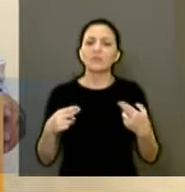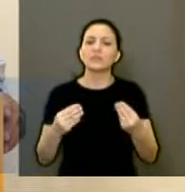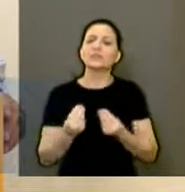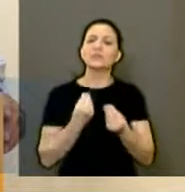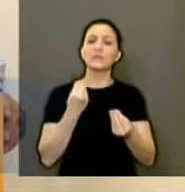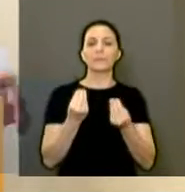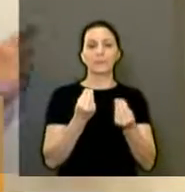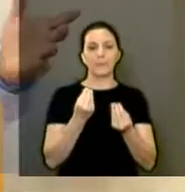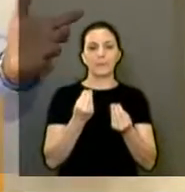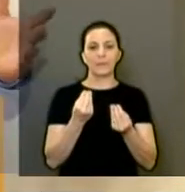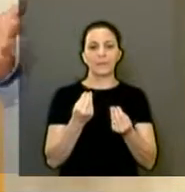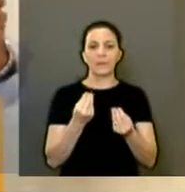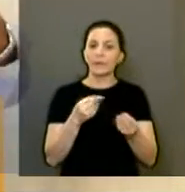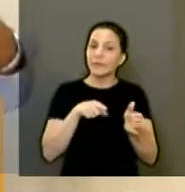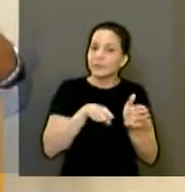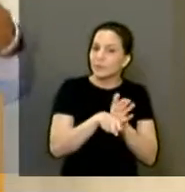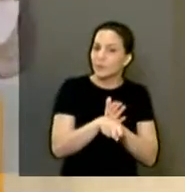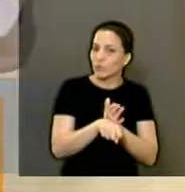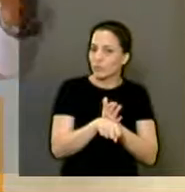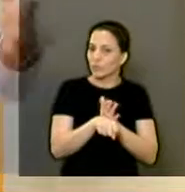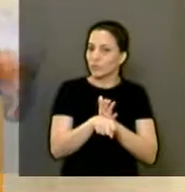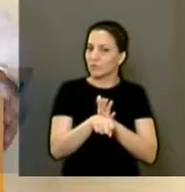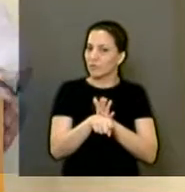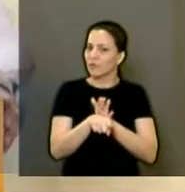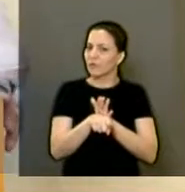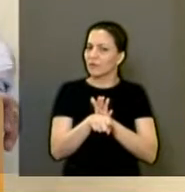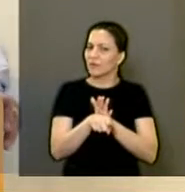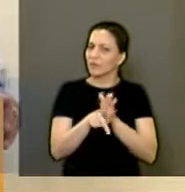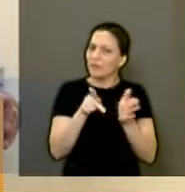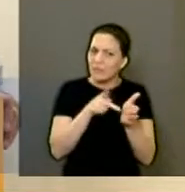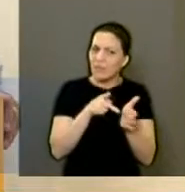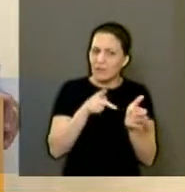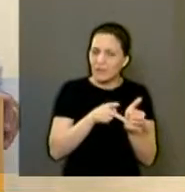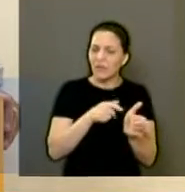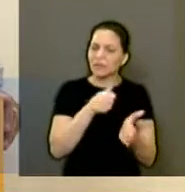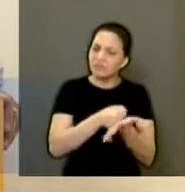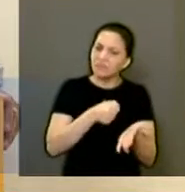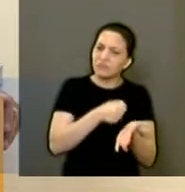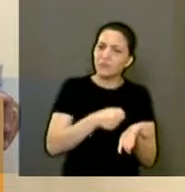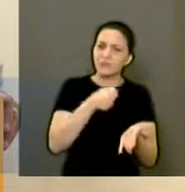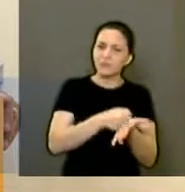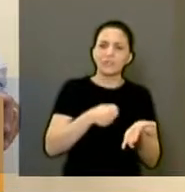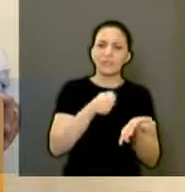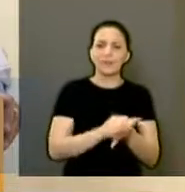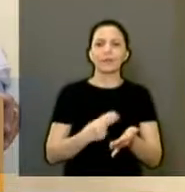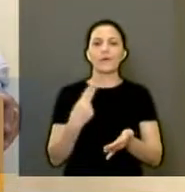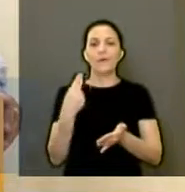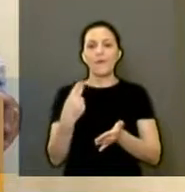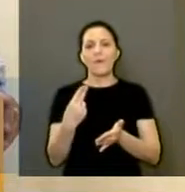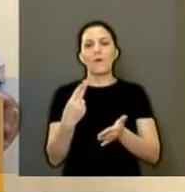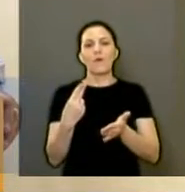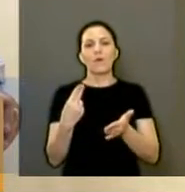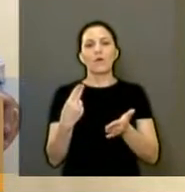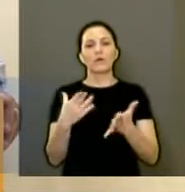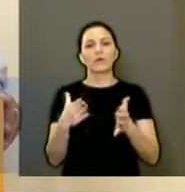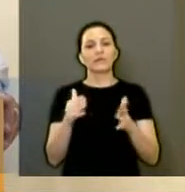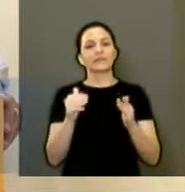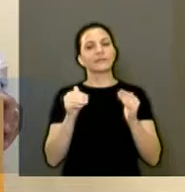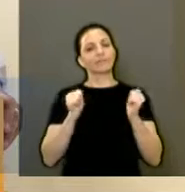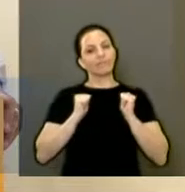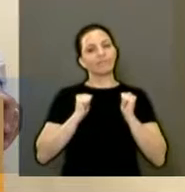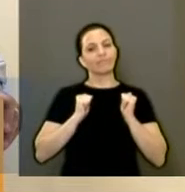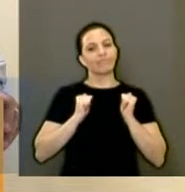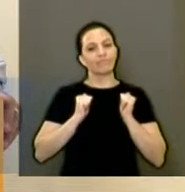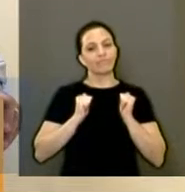é uma pergunta será que estamos lutando ou será que estamos só baixando a cabeça ou